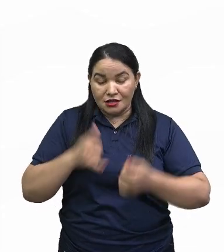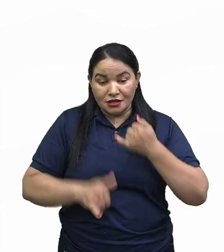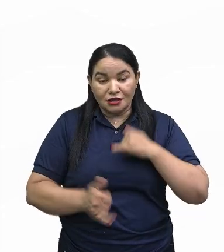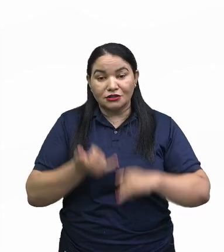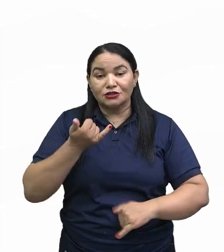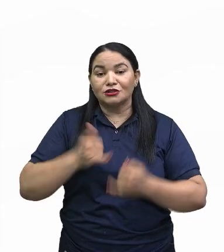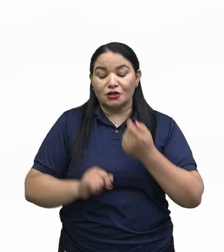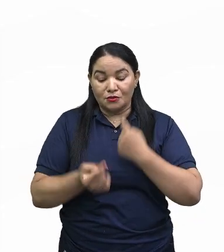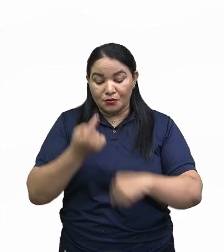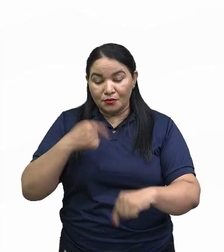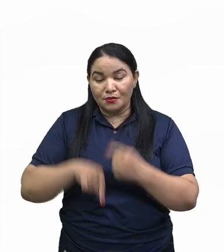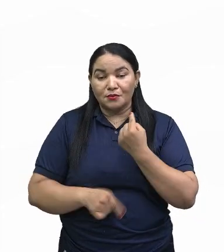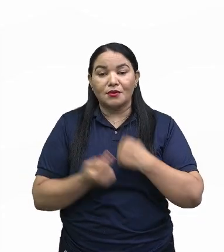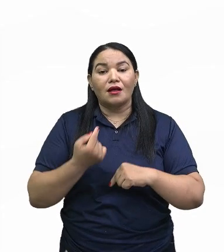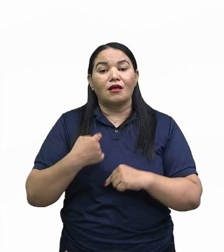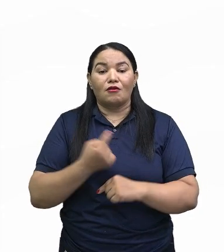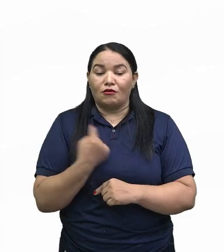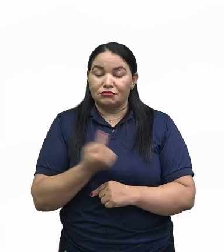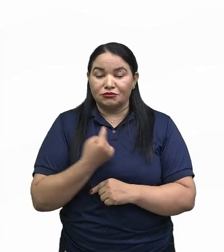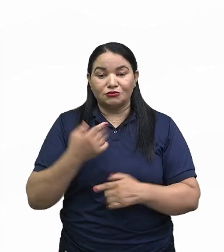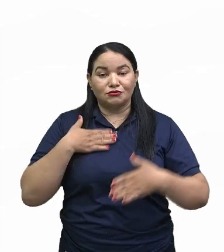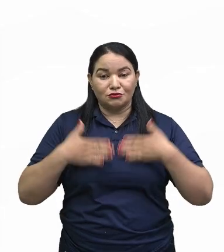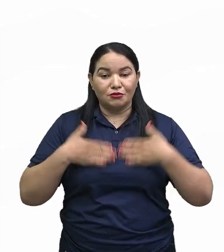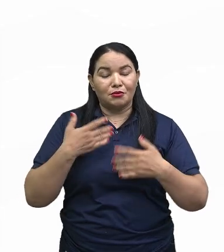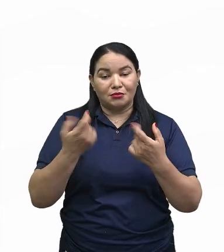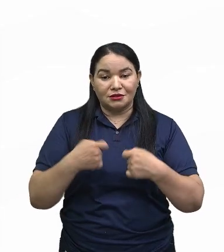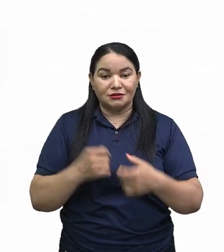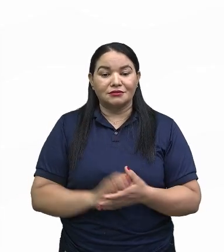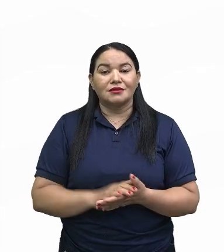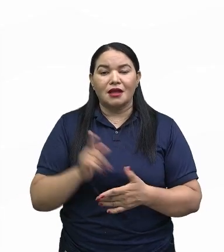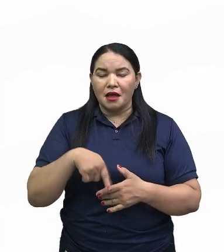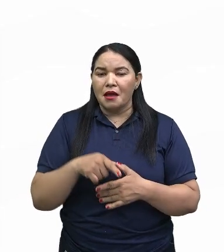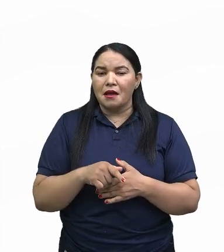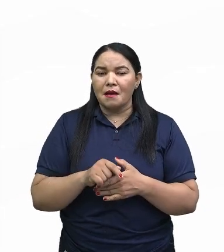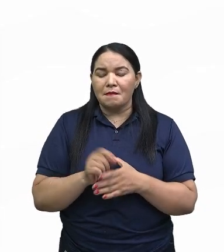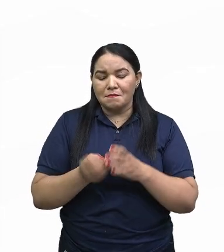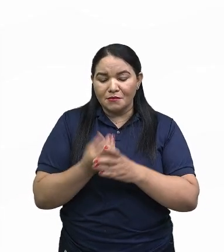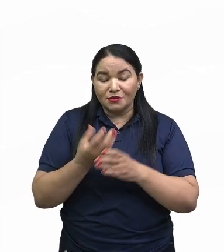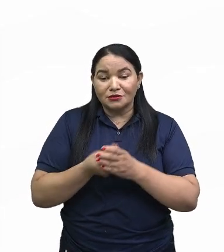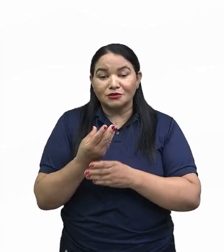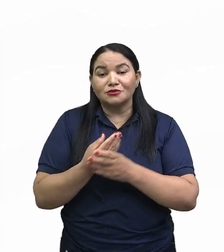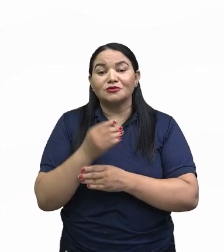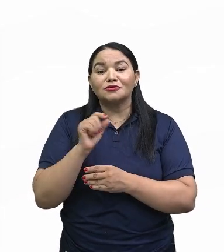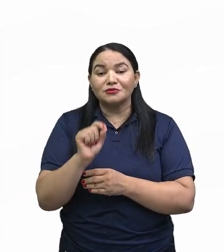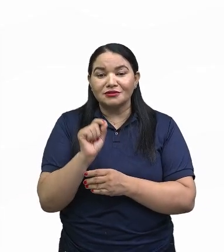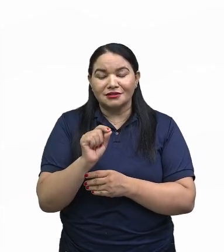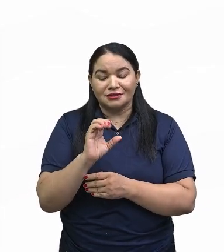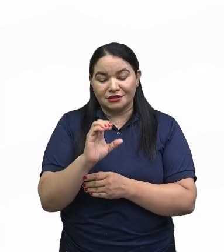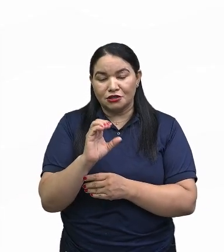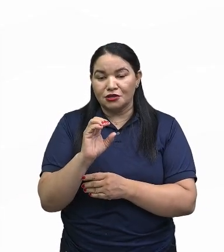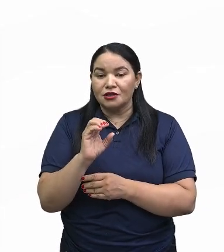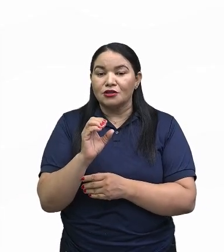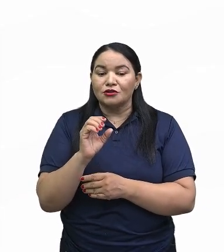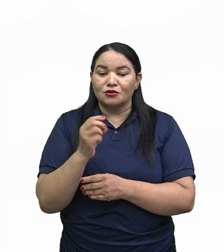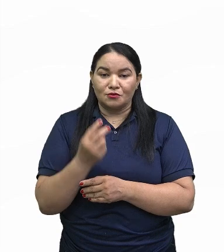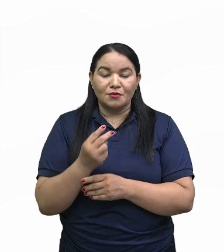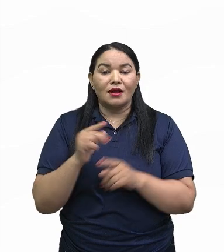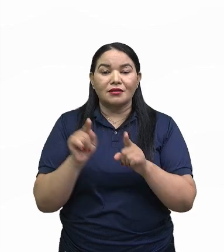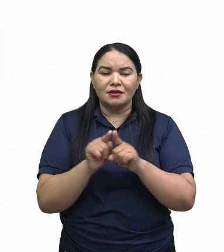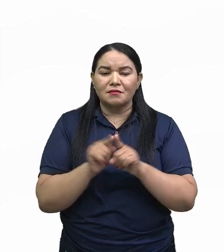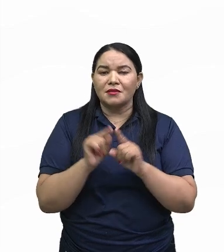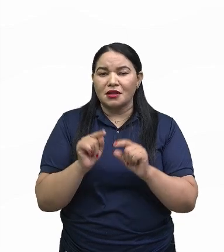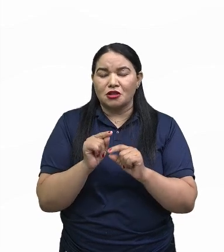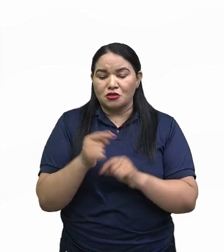perfeitamente. Nesse processo, ele produz gás carbônico, só que o gás carbônico o nosso corpo não utiliza,